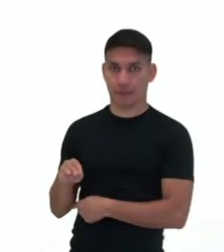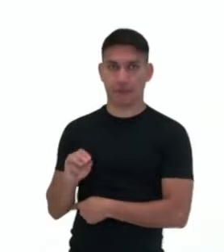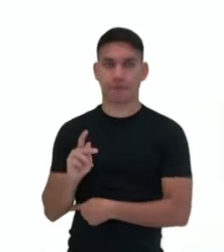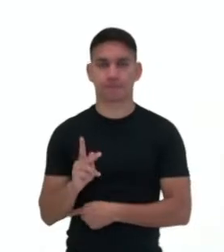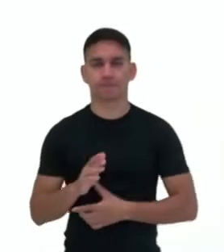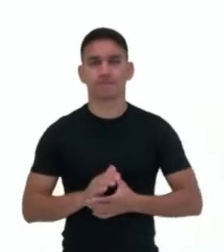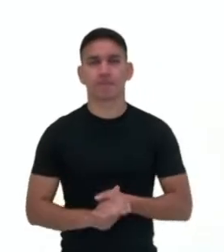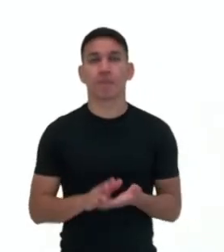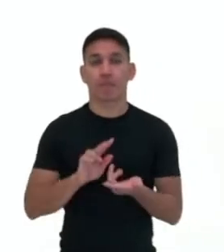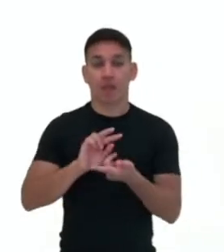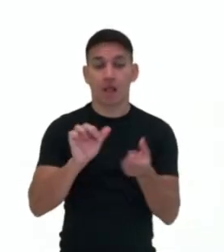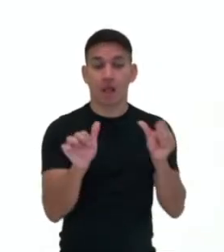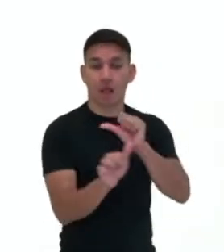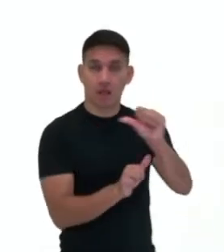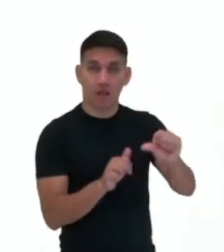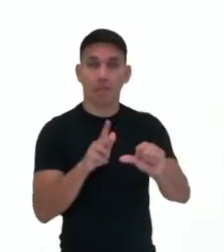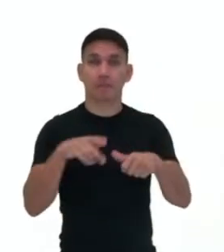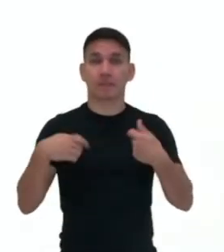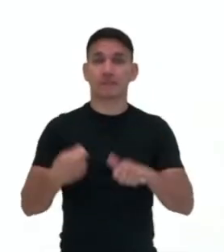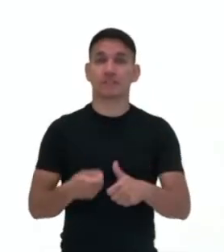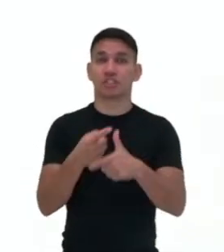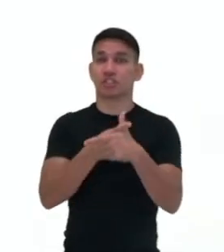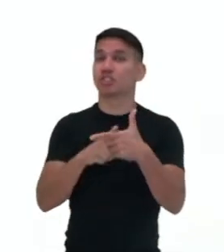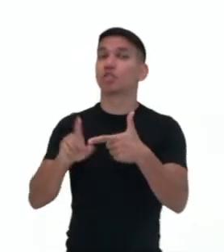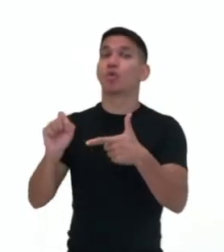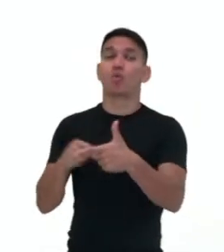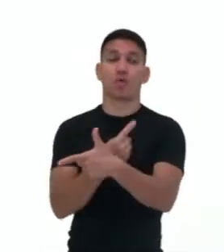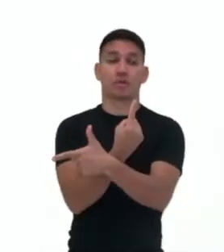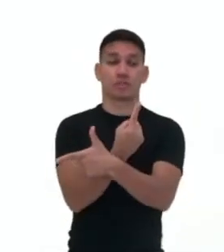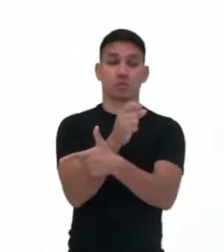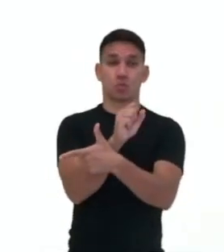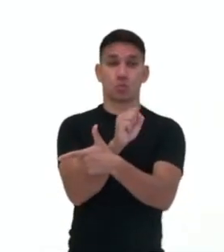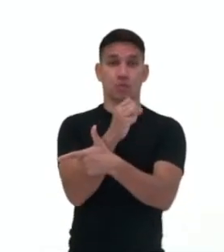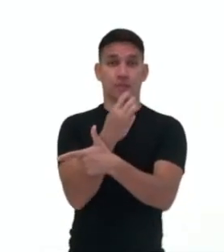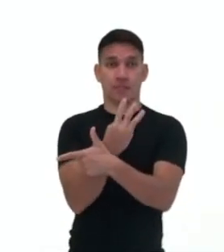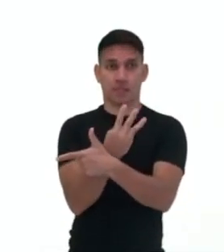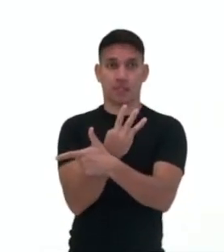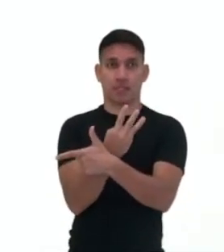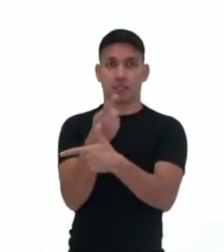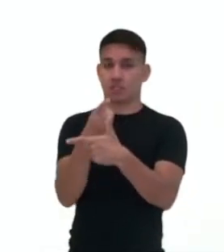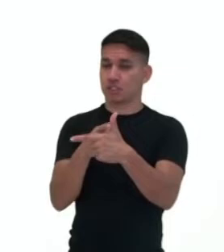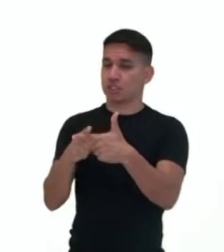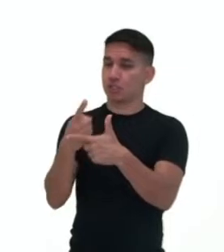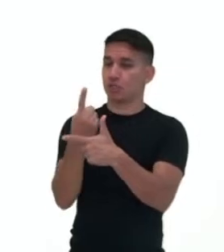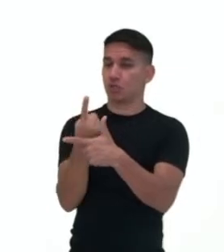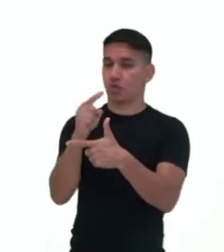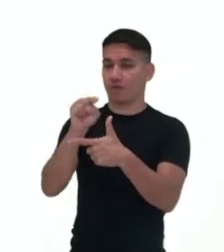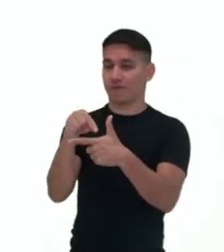para fazer isso, nós vamos dividir. Vamos pegar 183 centímetros e dividir por